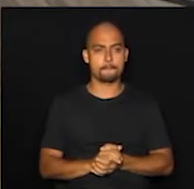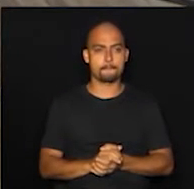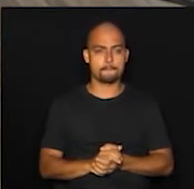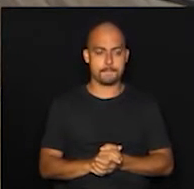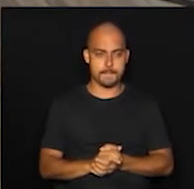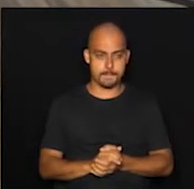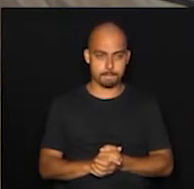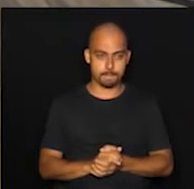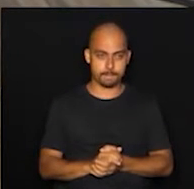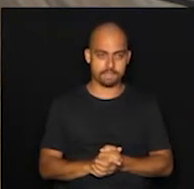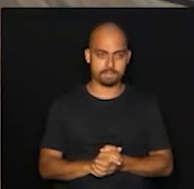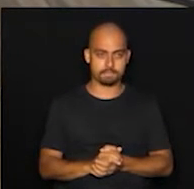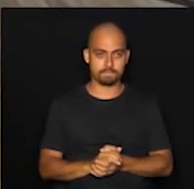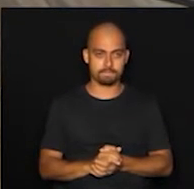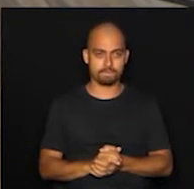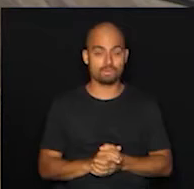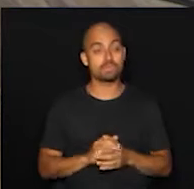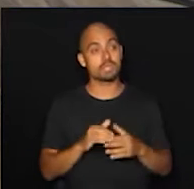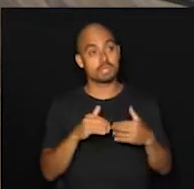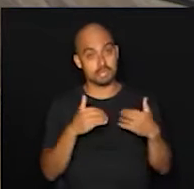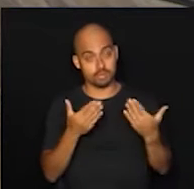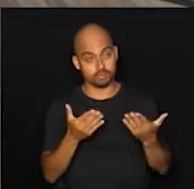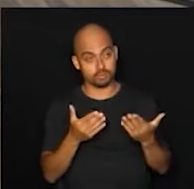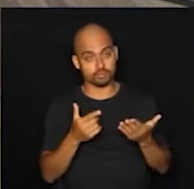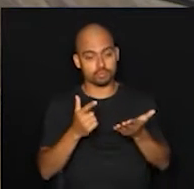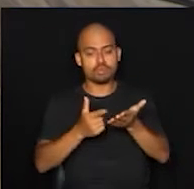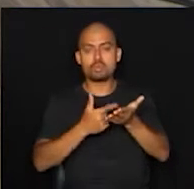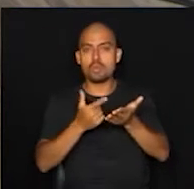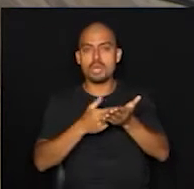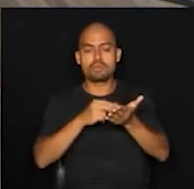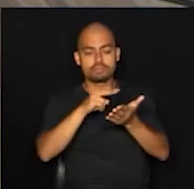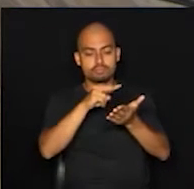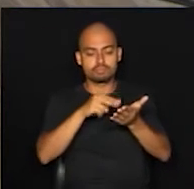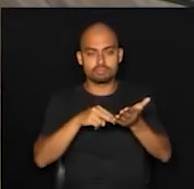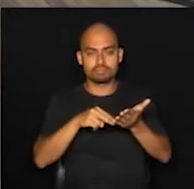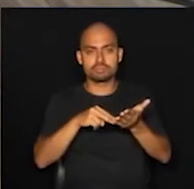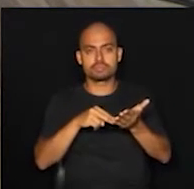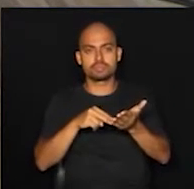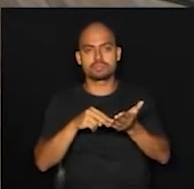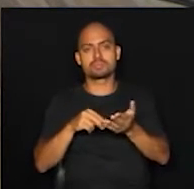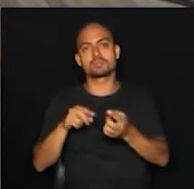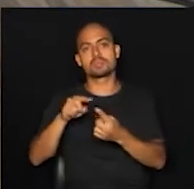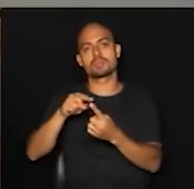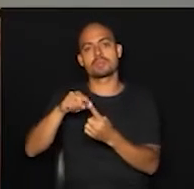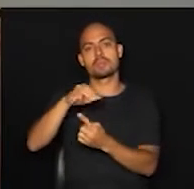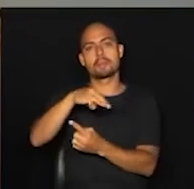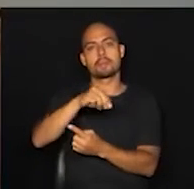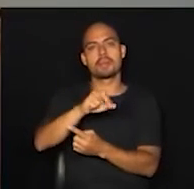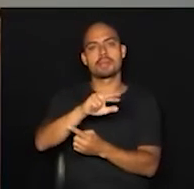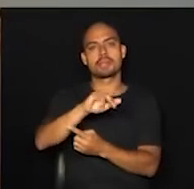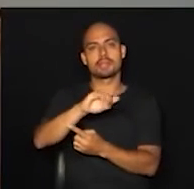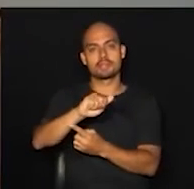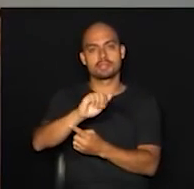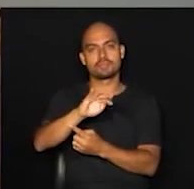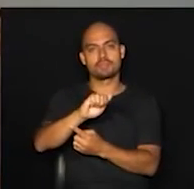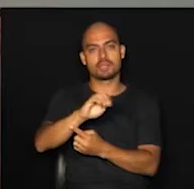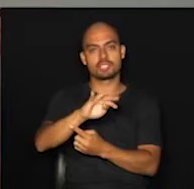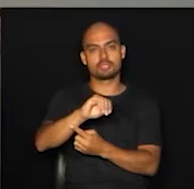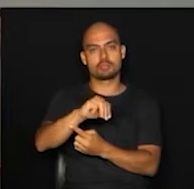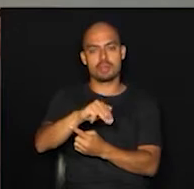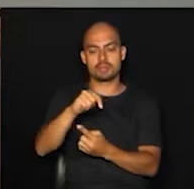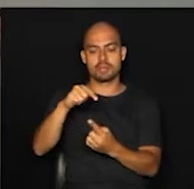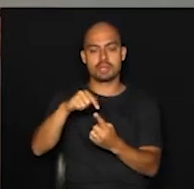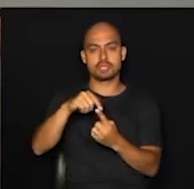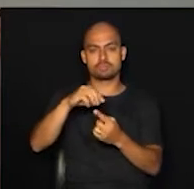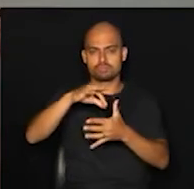Então, a gente explica no livro Alegria e Tristezas, tanto Maria de Fátima Argon, que foi a chefe do Arquivo Histórico do Museu Imperial